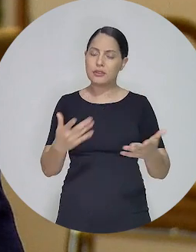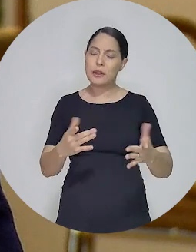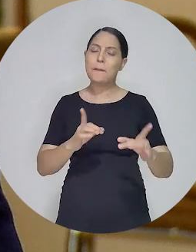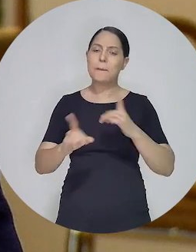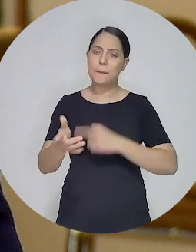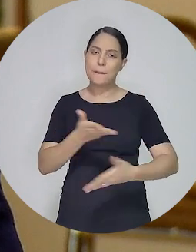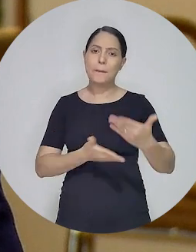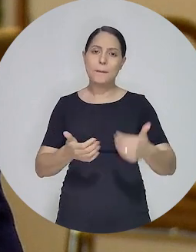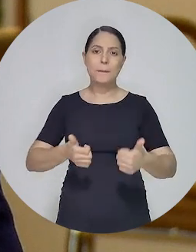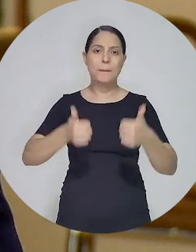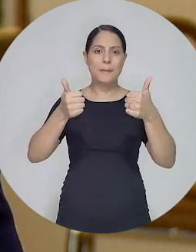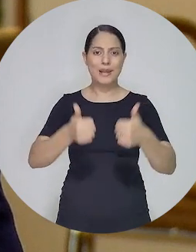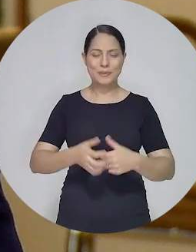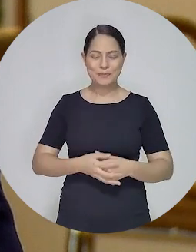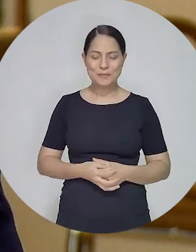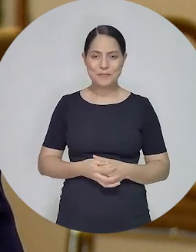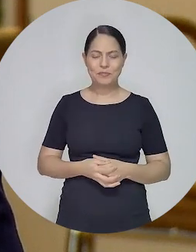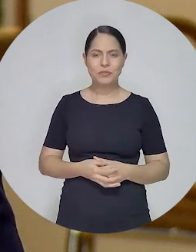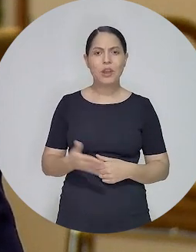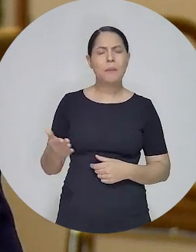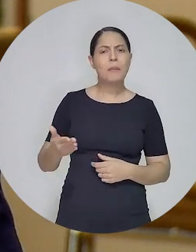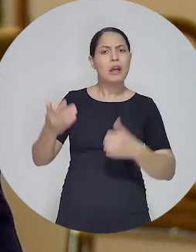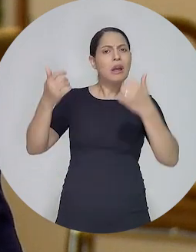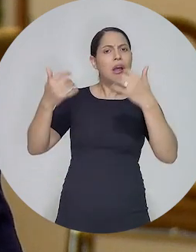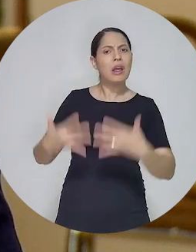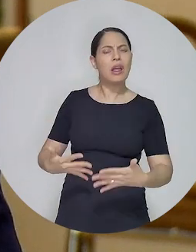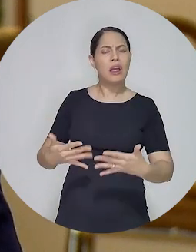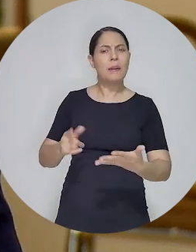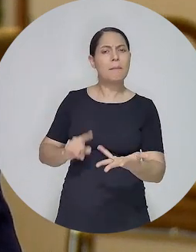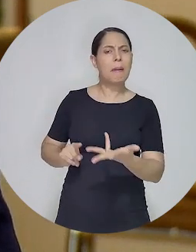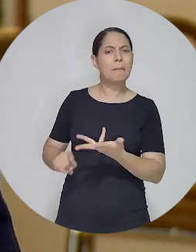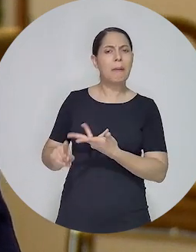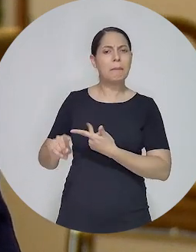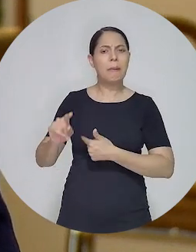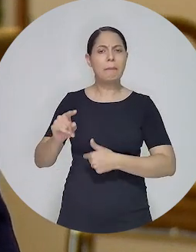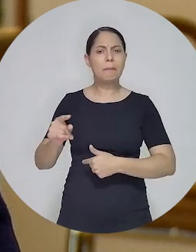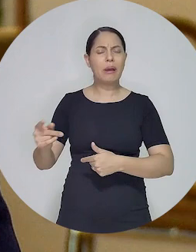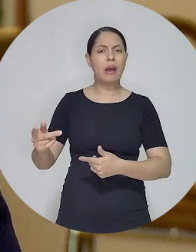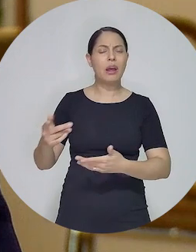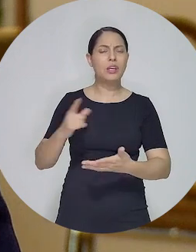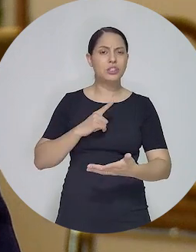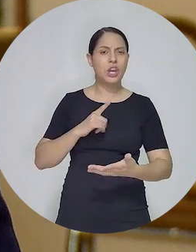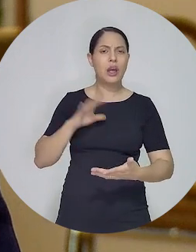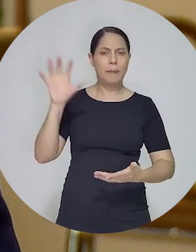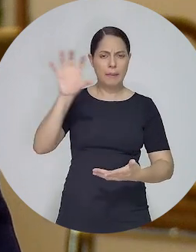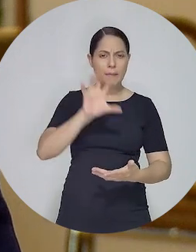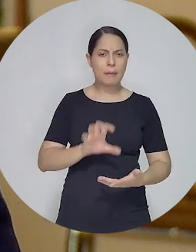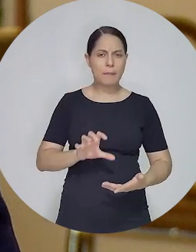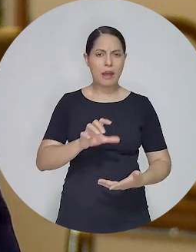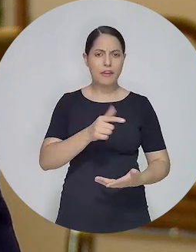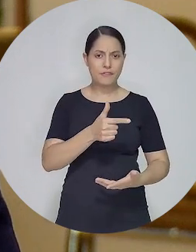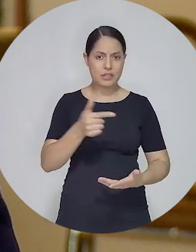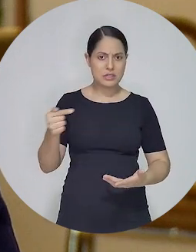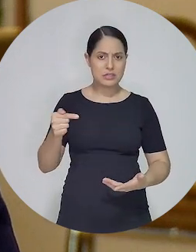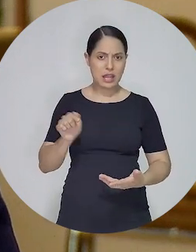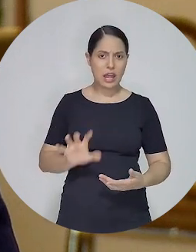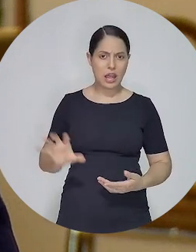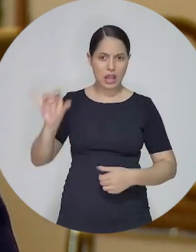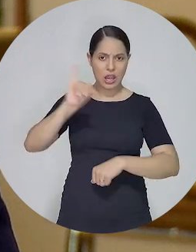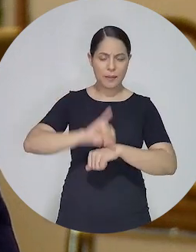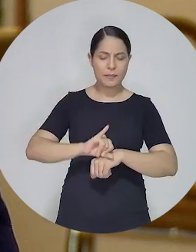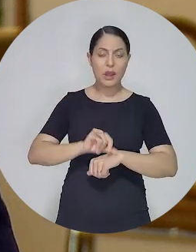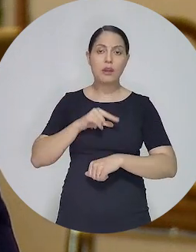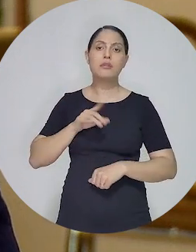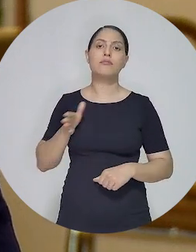aqui eleger a principal demanda que me foi trazida ao longo dessa caminhada. Eu já visitei as